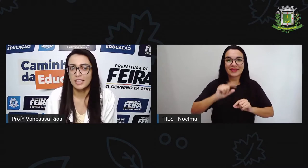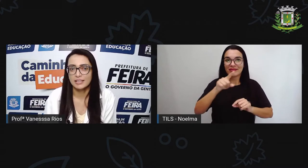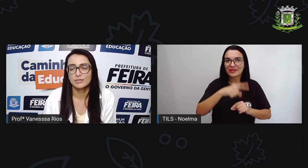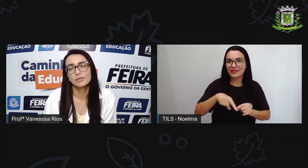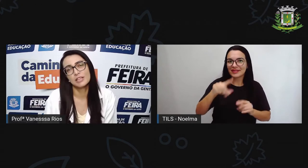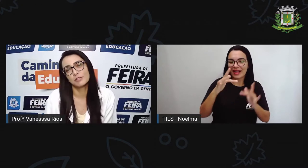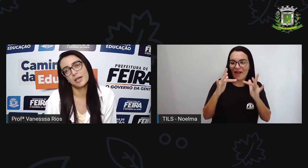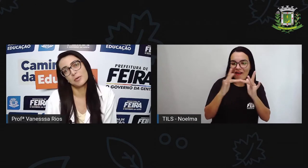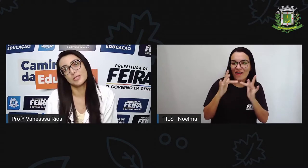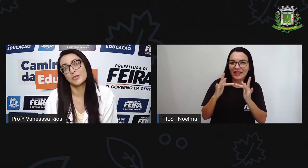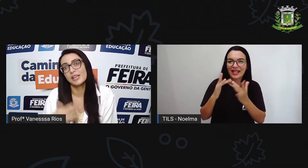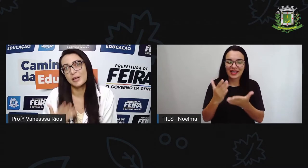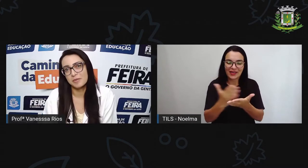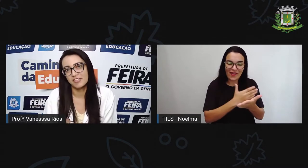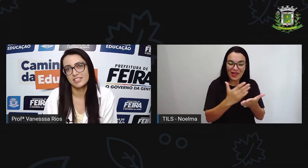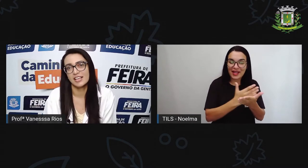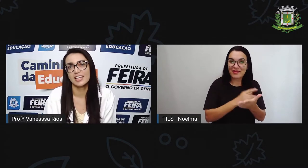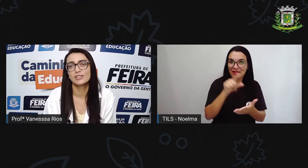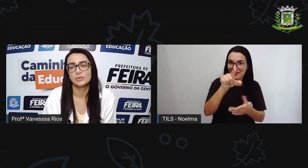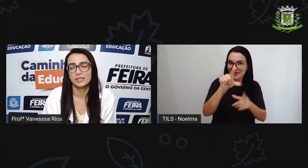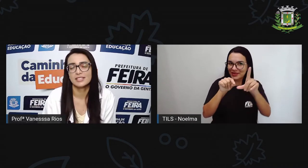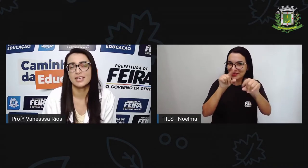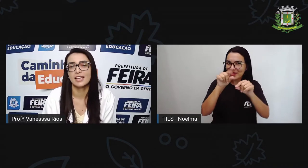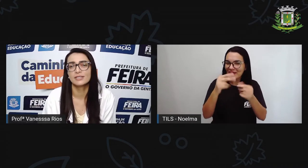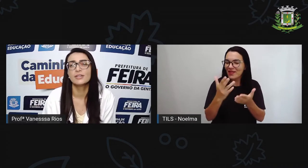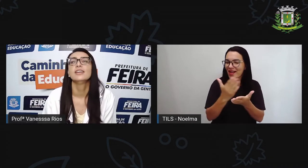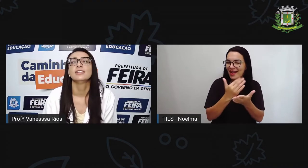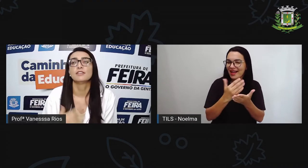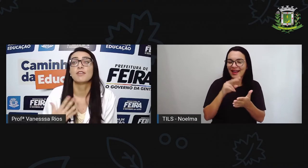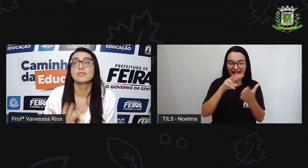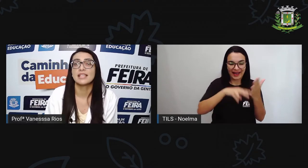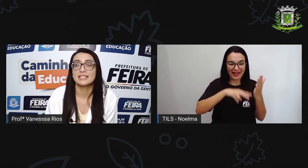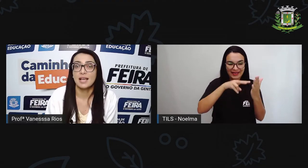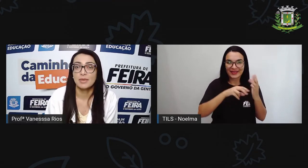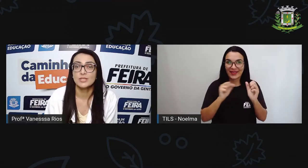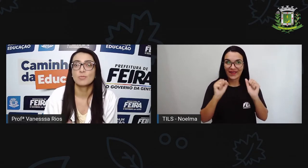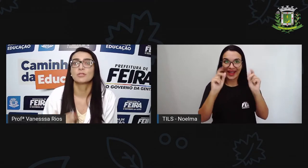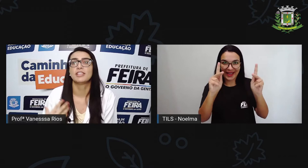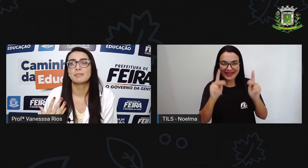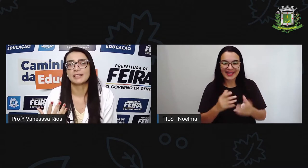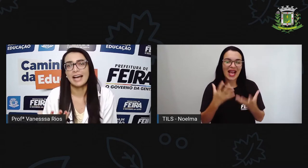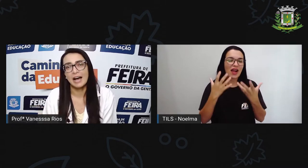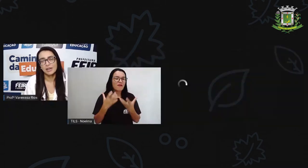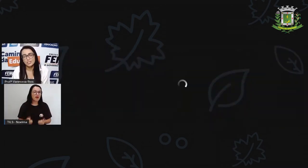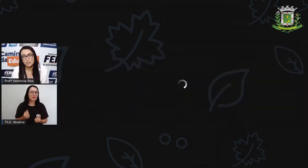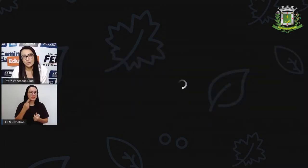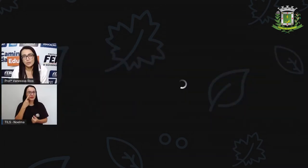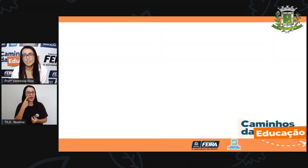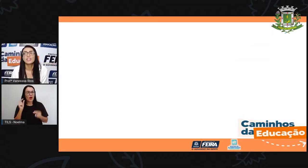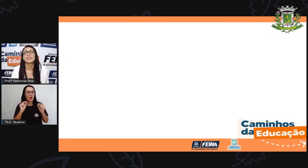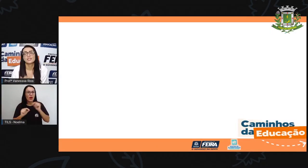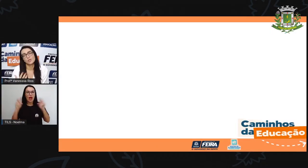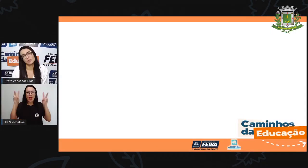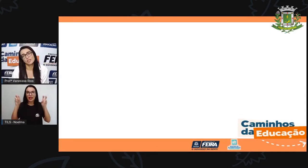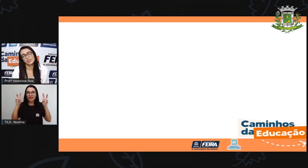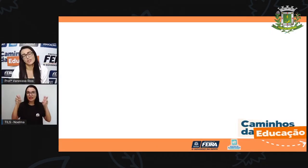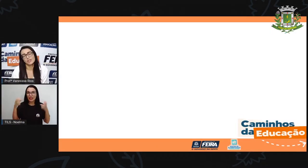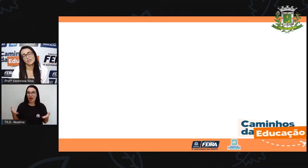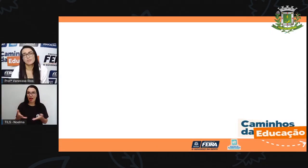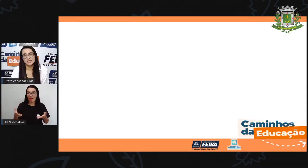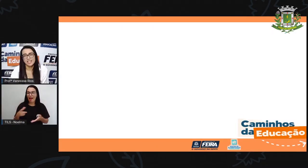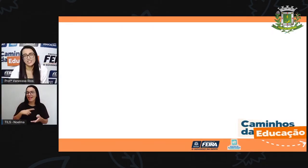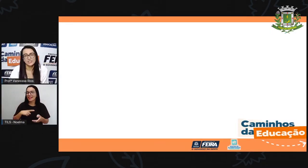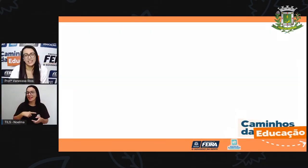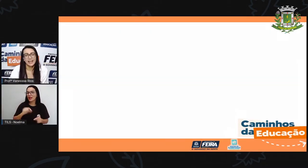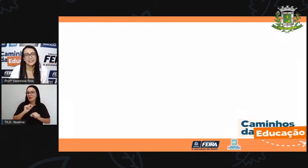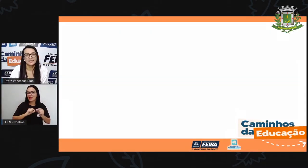ter contato com o livro que a Pró escolheu para fazer a leitura, tá certo? Então vamos lá saber sobre o tema da aula de hoje e sobre o que nós